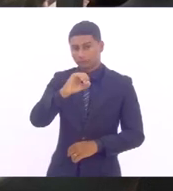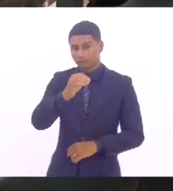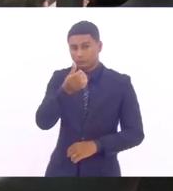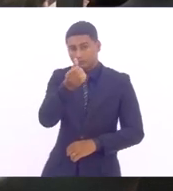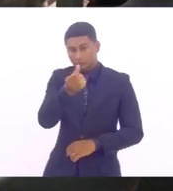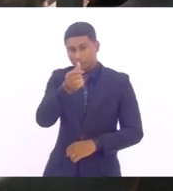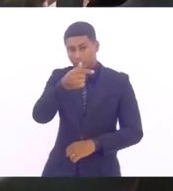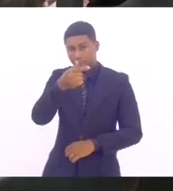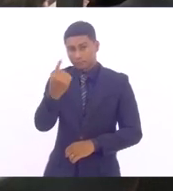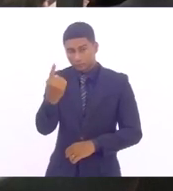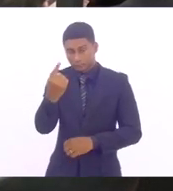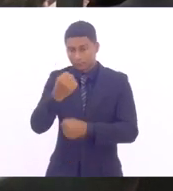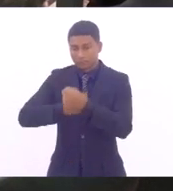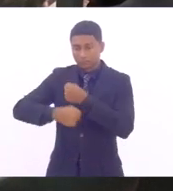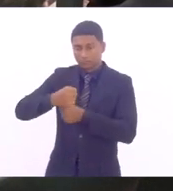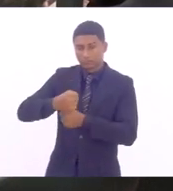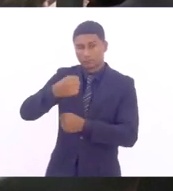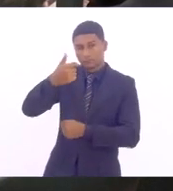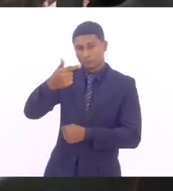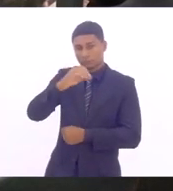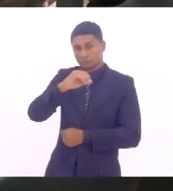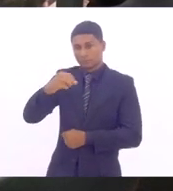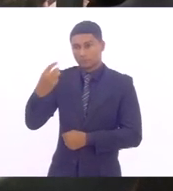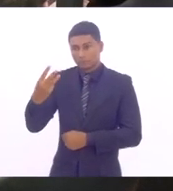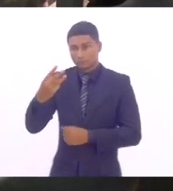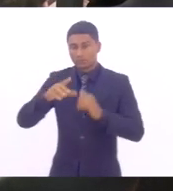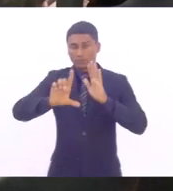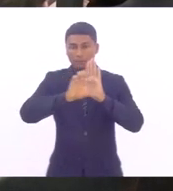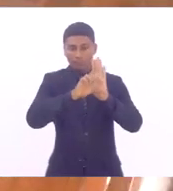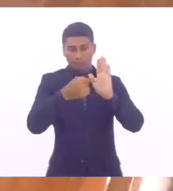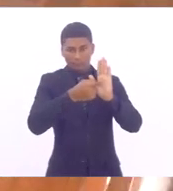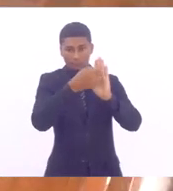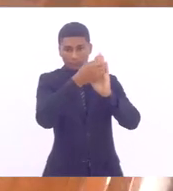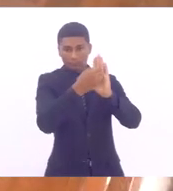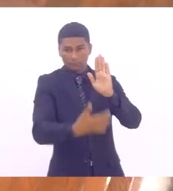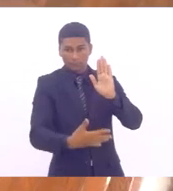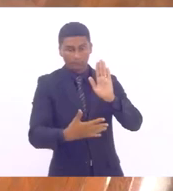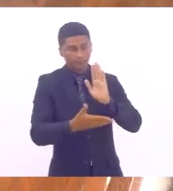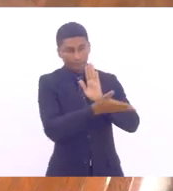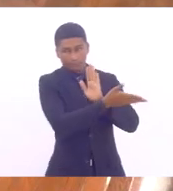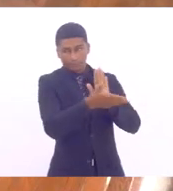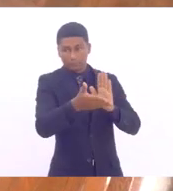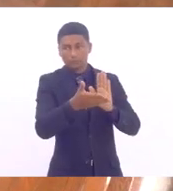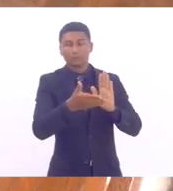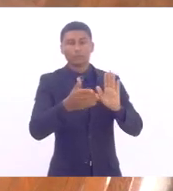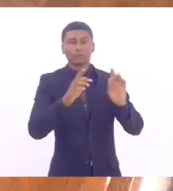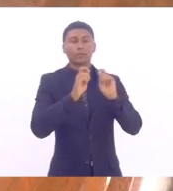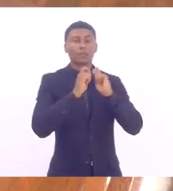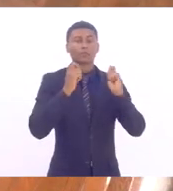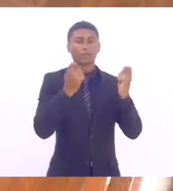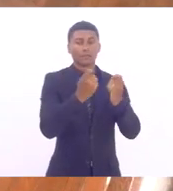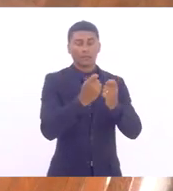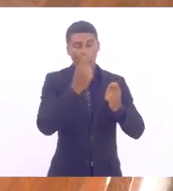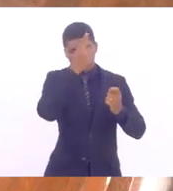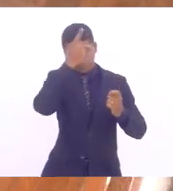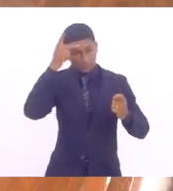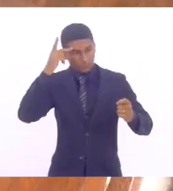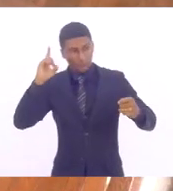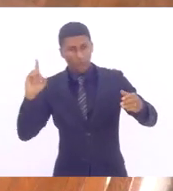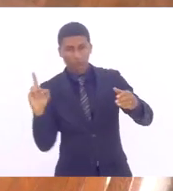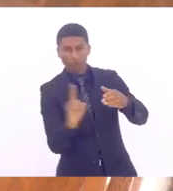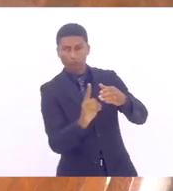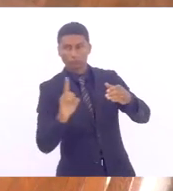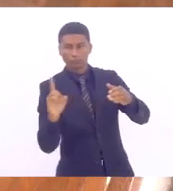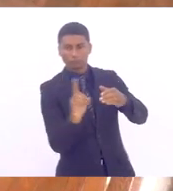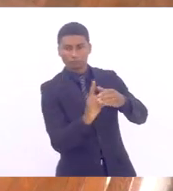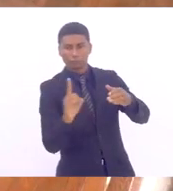que essa lei prevê que os membros e associados de os membros